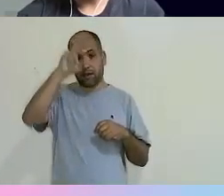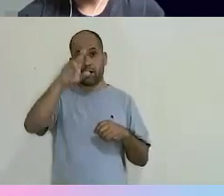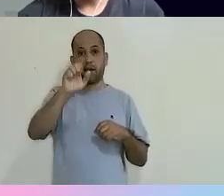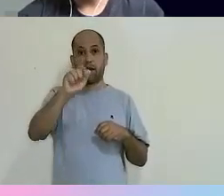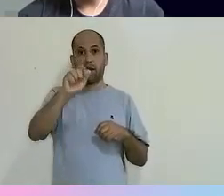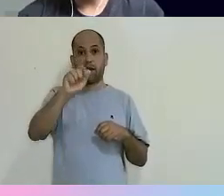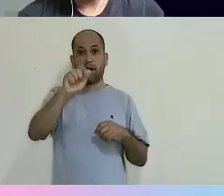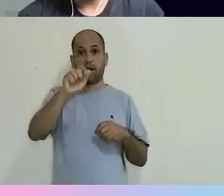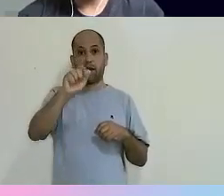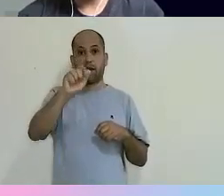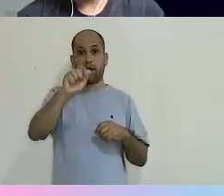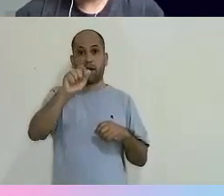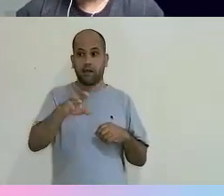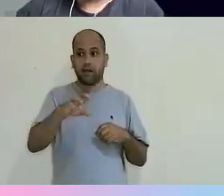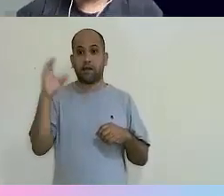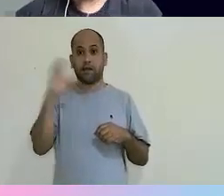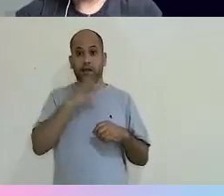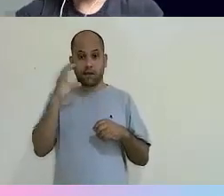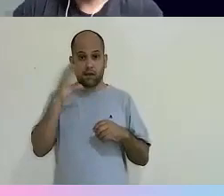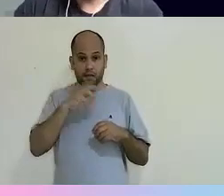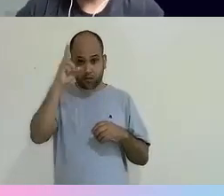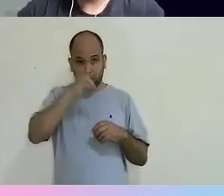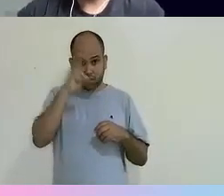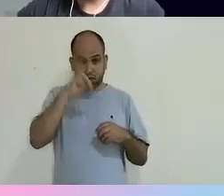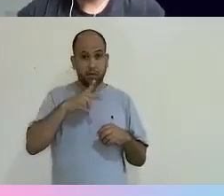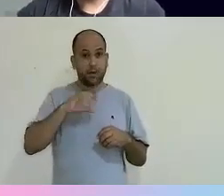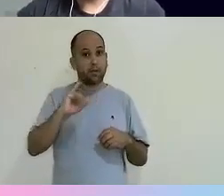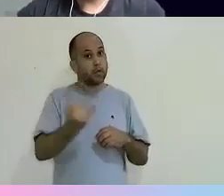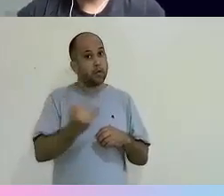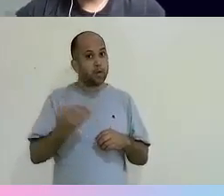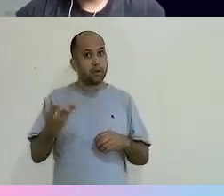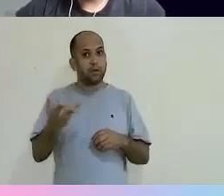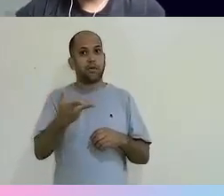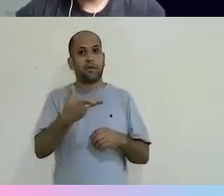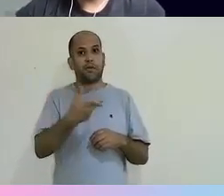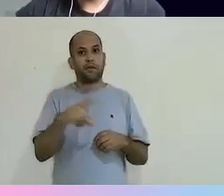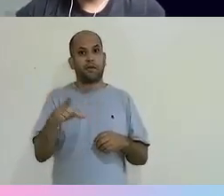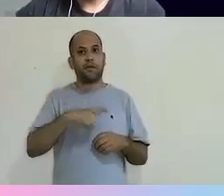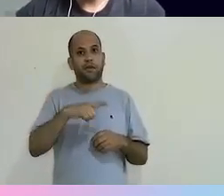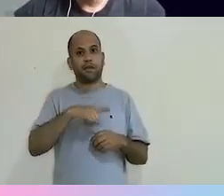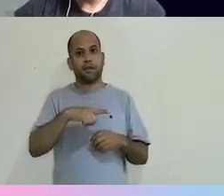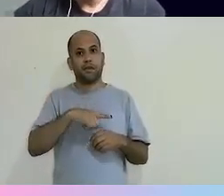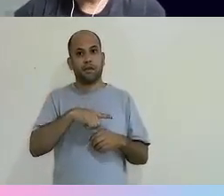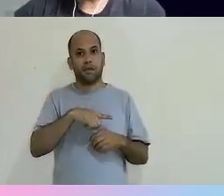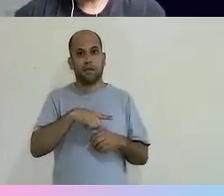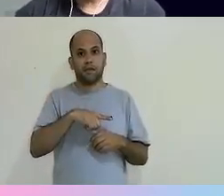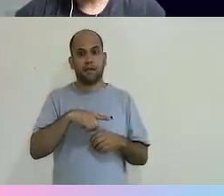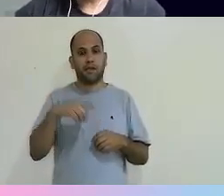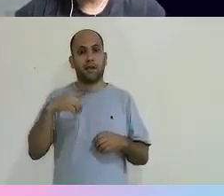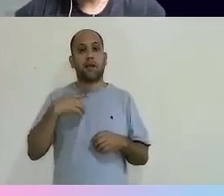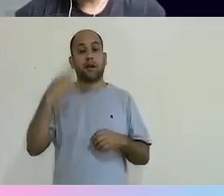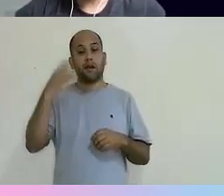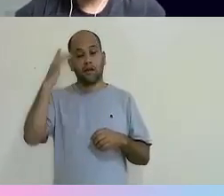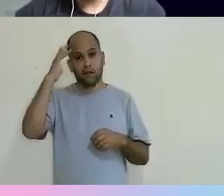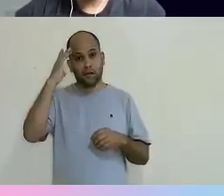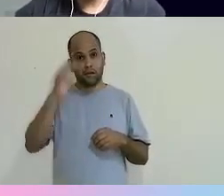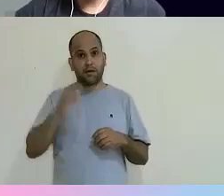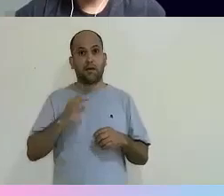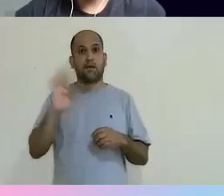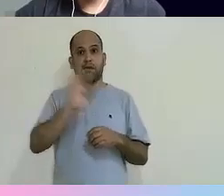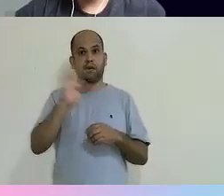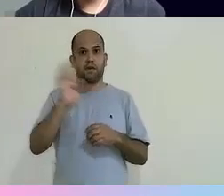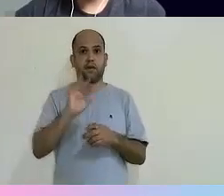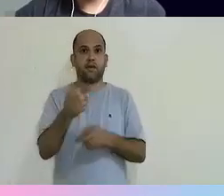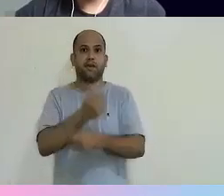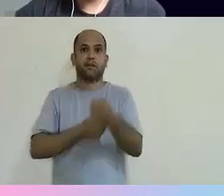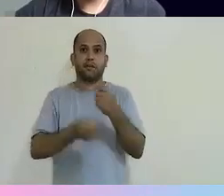numa velocidade grande. Mas olha que oportunidade bacana que vocês têm, né? Ah, então hoje eu faço uma faculdade de administração que